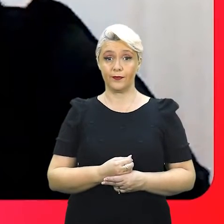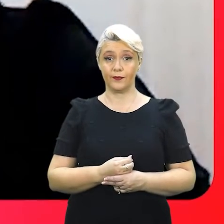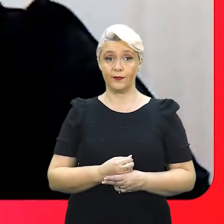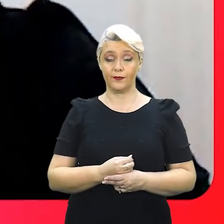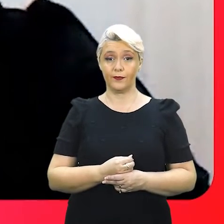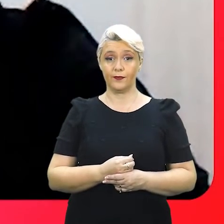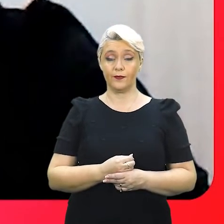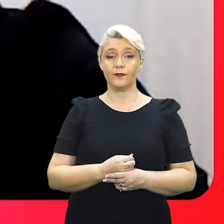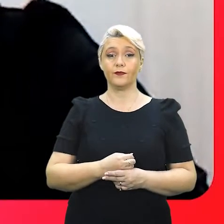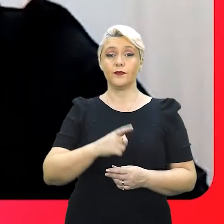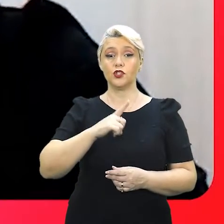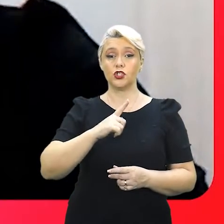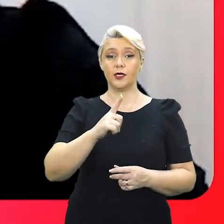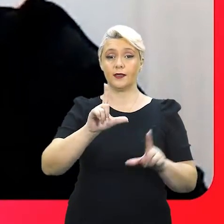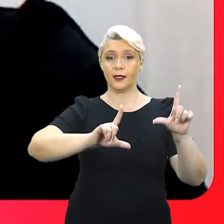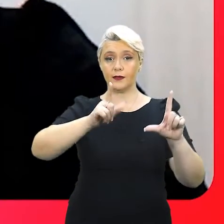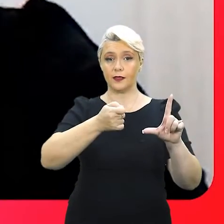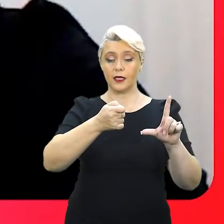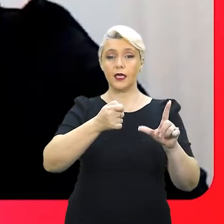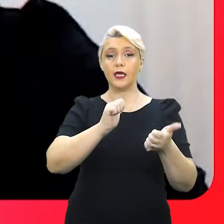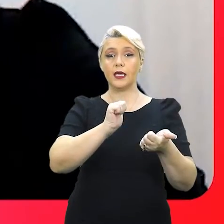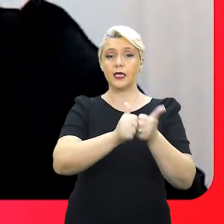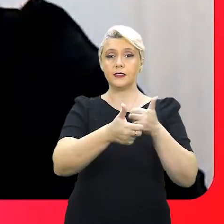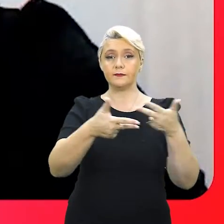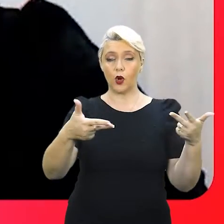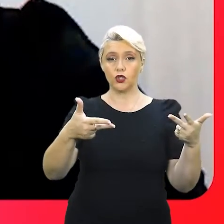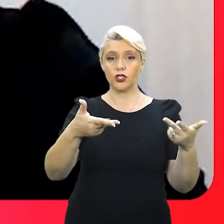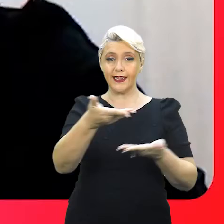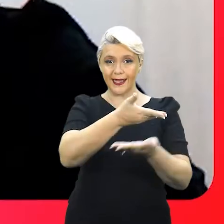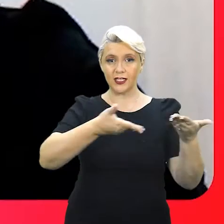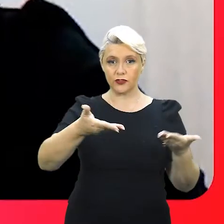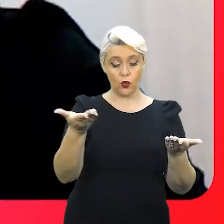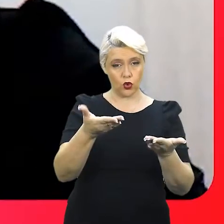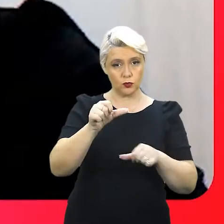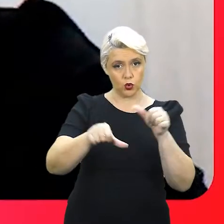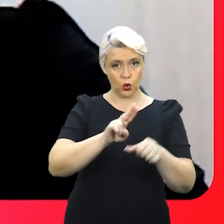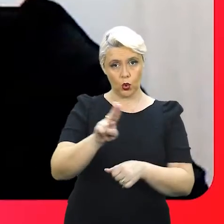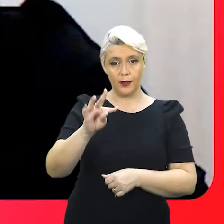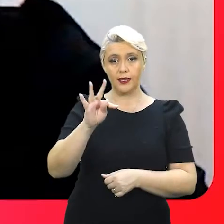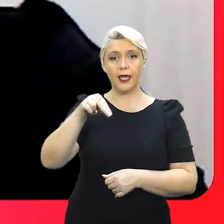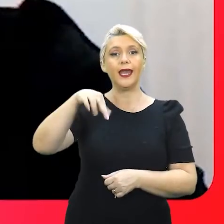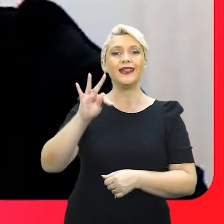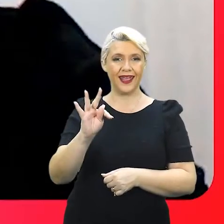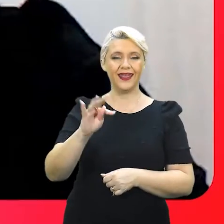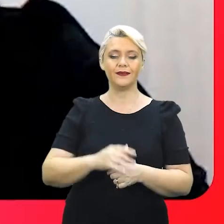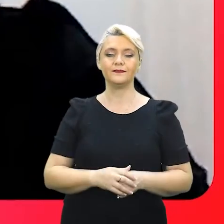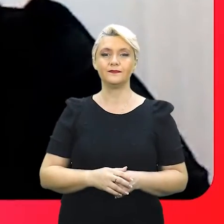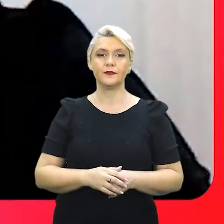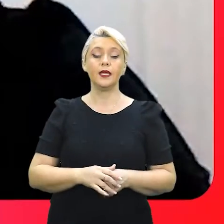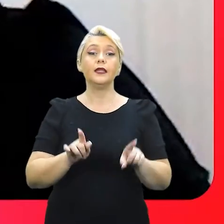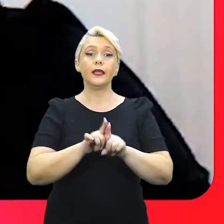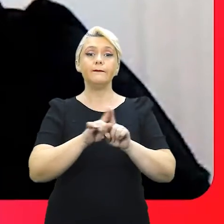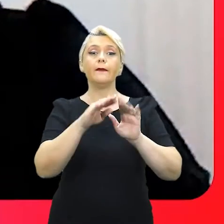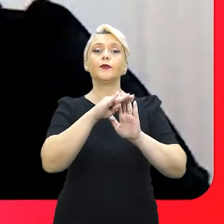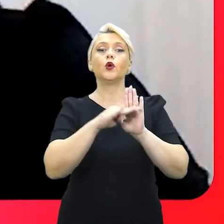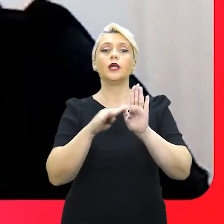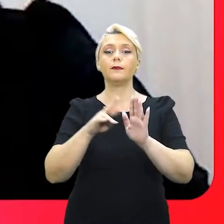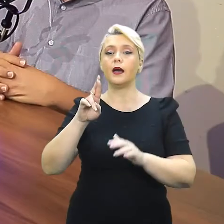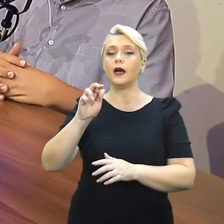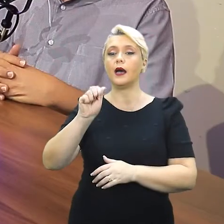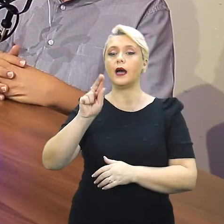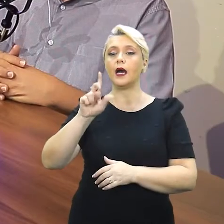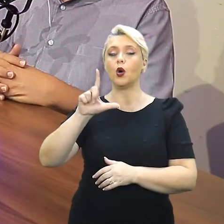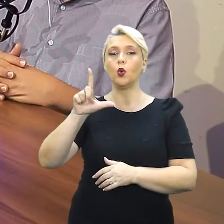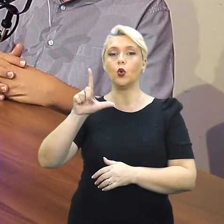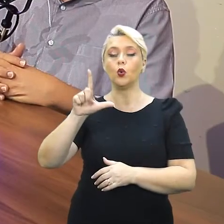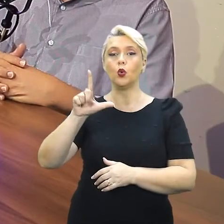Esporte Interativo, que hoje é TNT, Tanner, né? E no programa Raul Gil no SBT. Eu